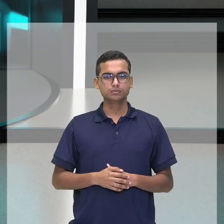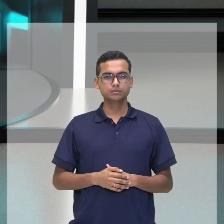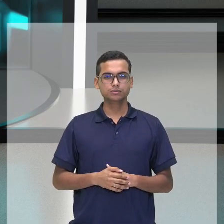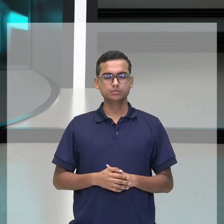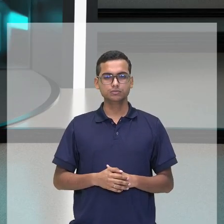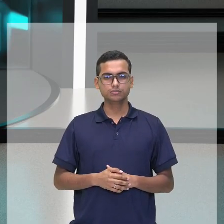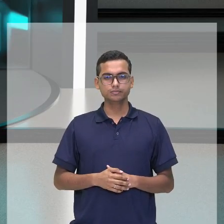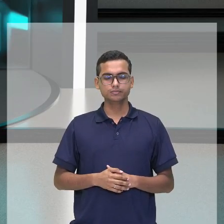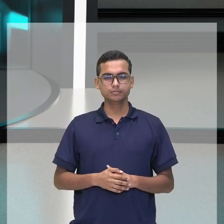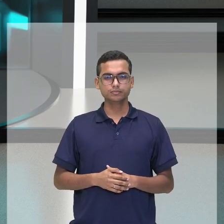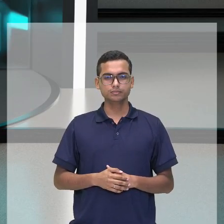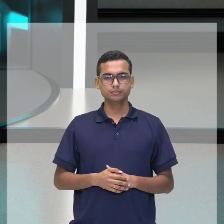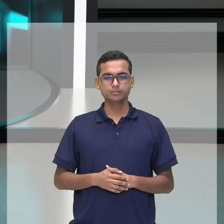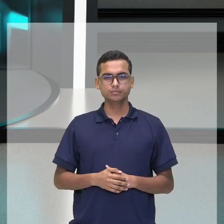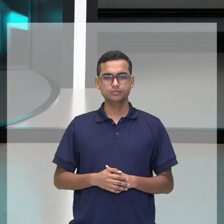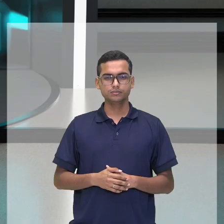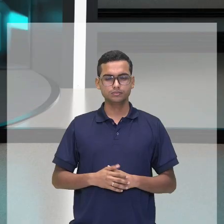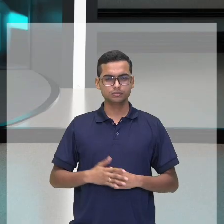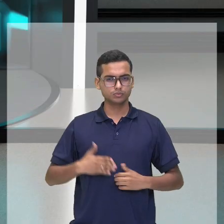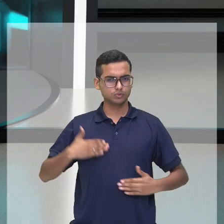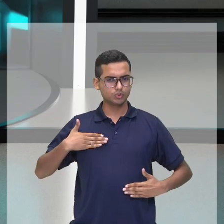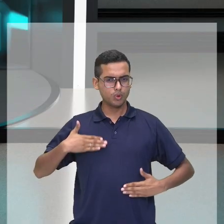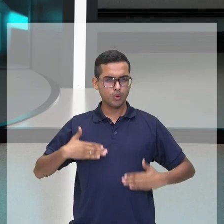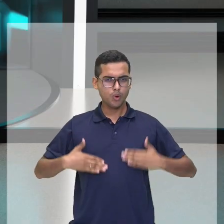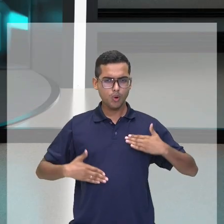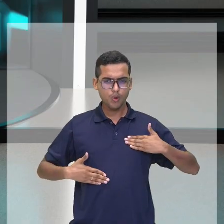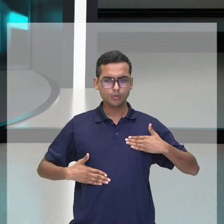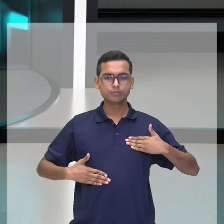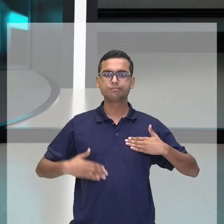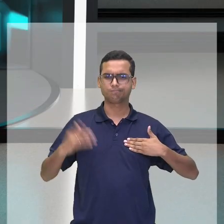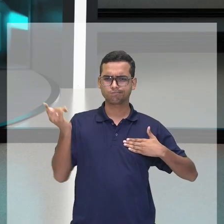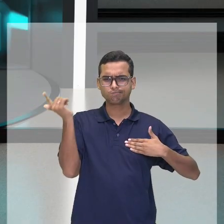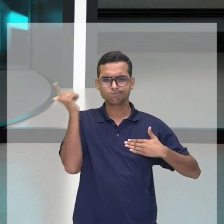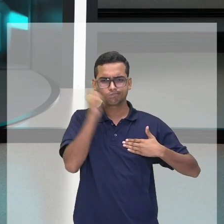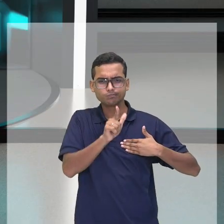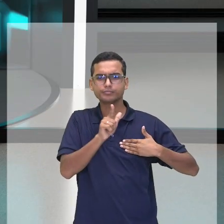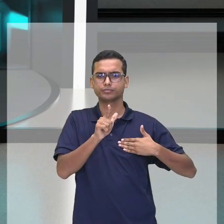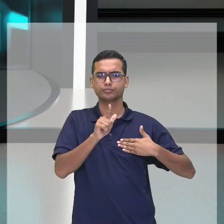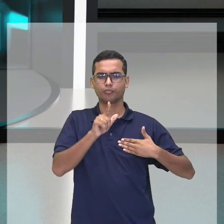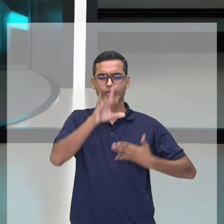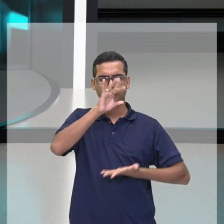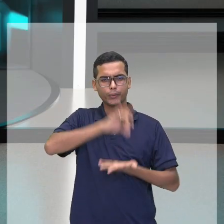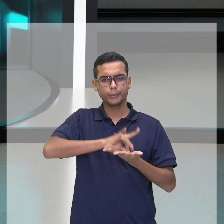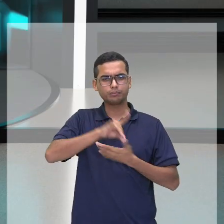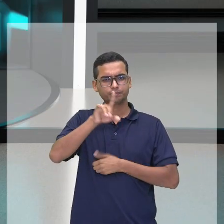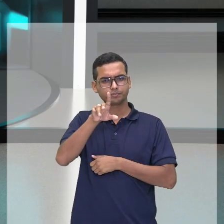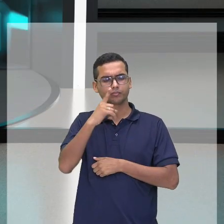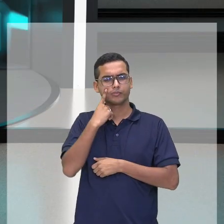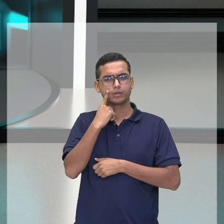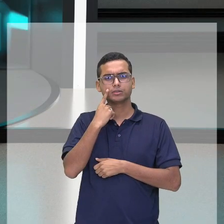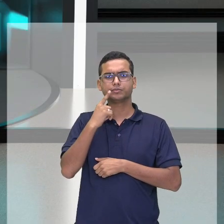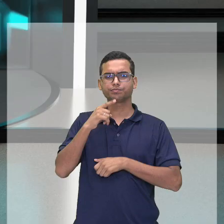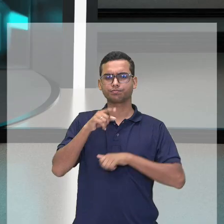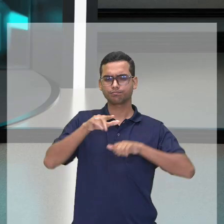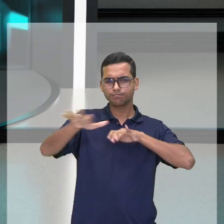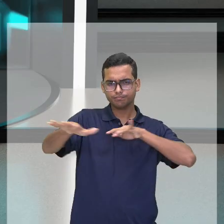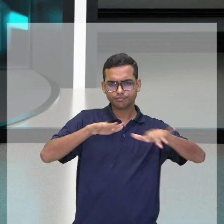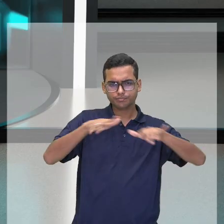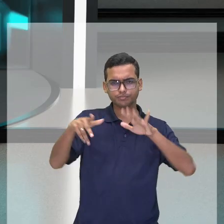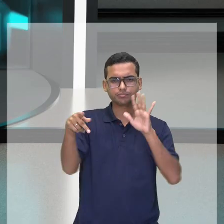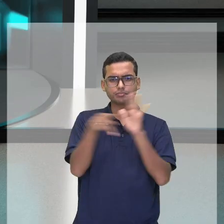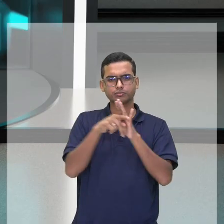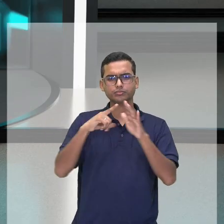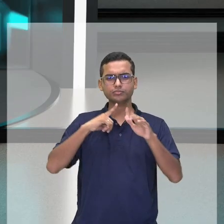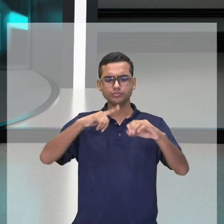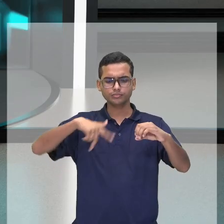O seu corpo ele pode trabalhar de uma forma bastante ampla, né? Por exemplo, fazer movimentos amplos,